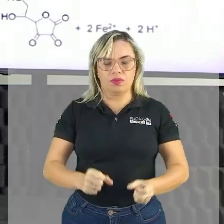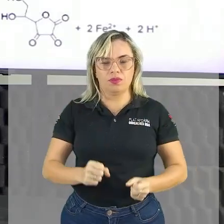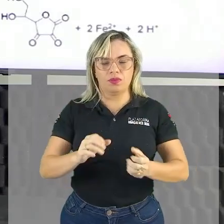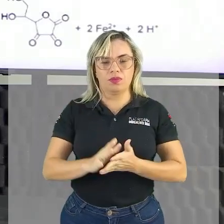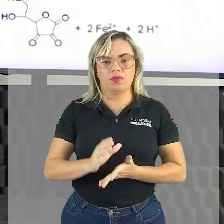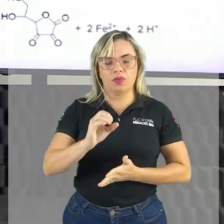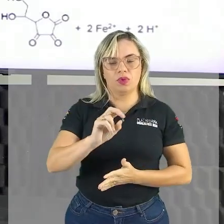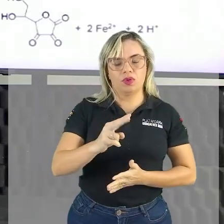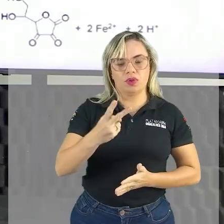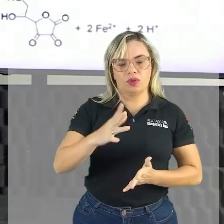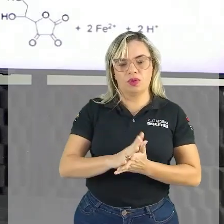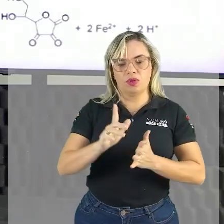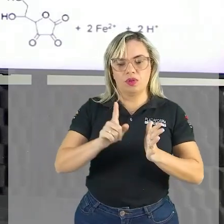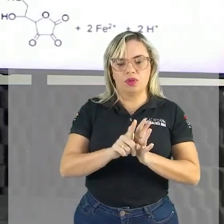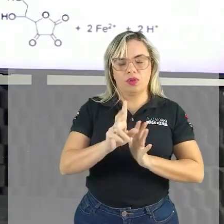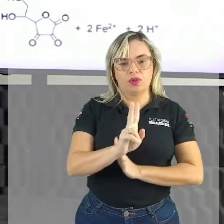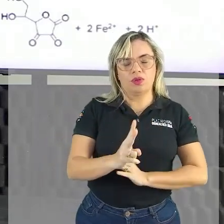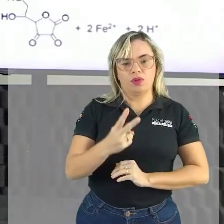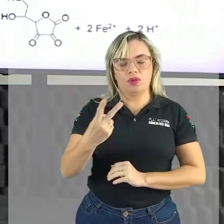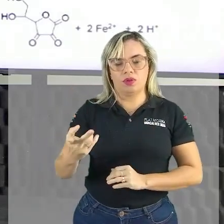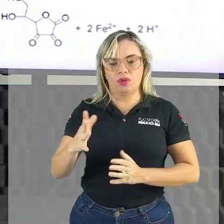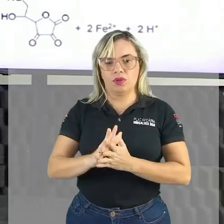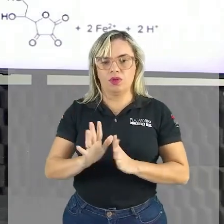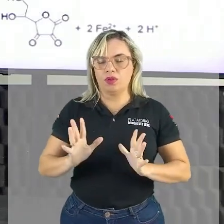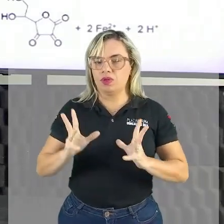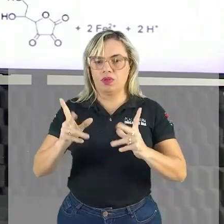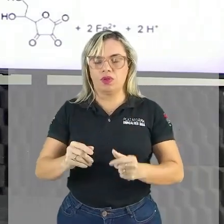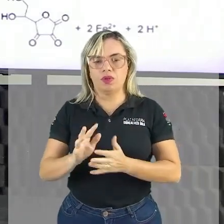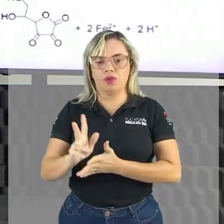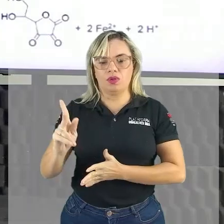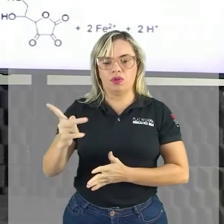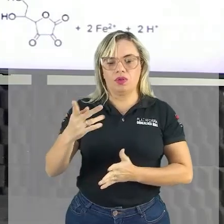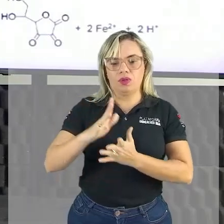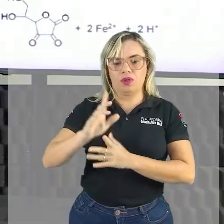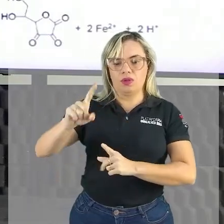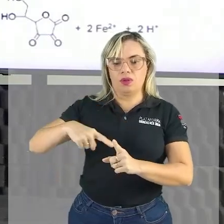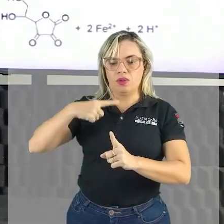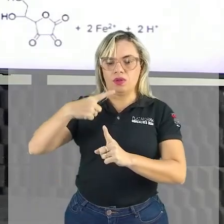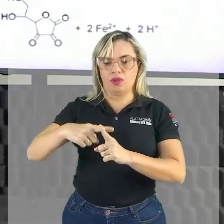carga menos 2. Assim como todos os hidrogênios que tu imaginar aqui vão ter carga mais 1.